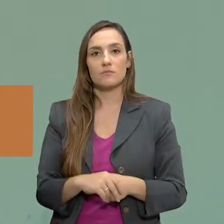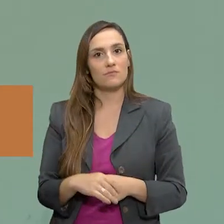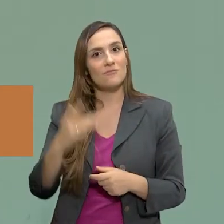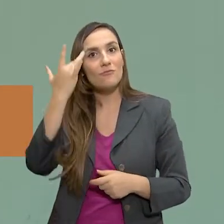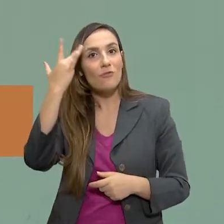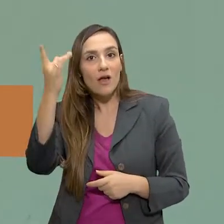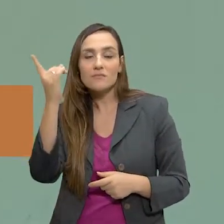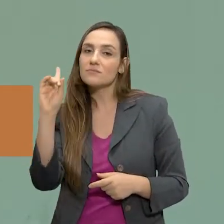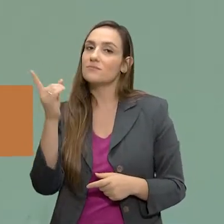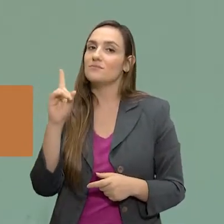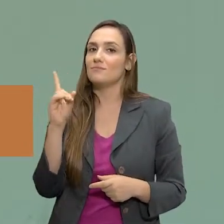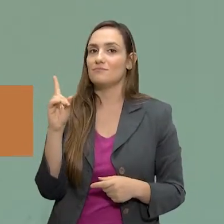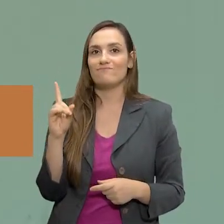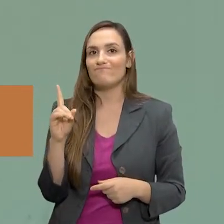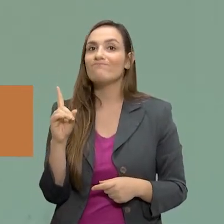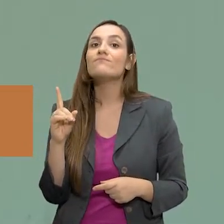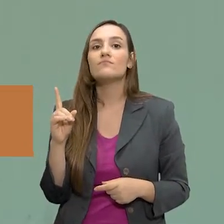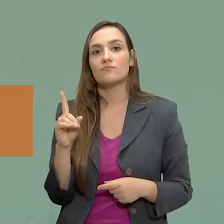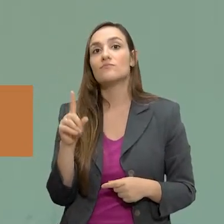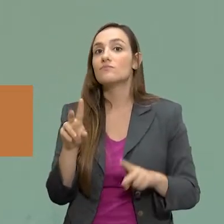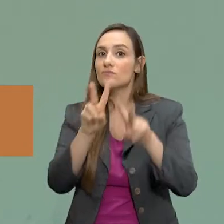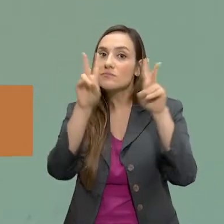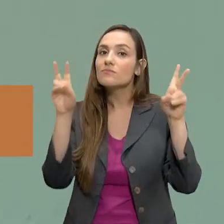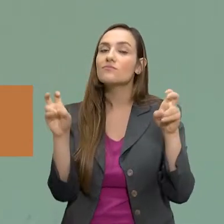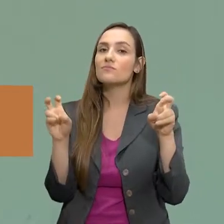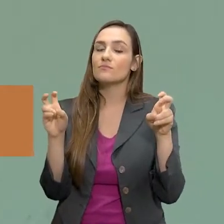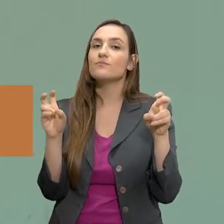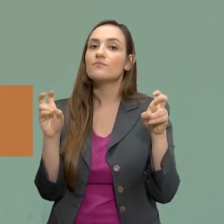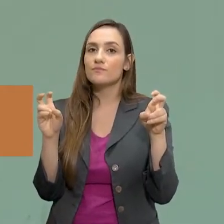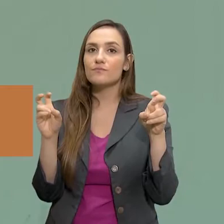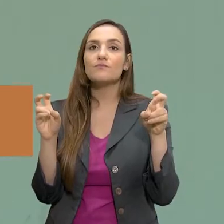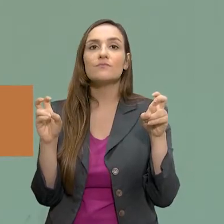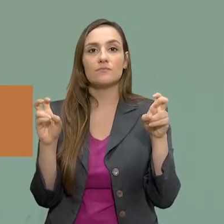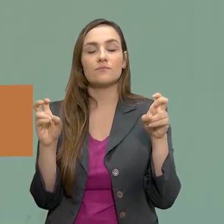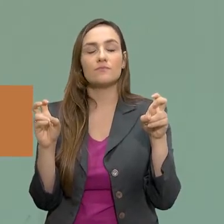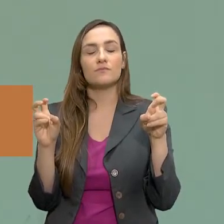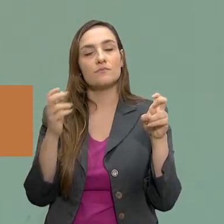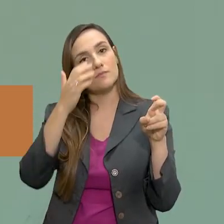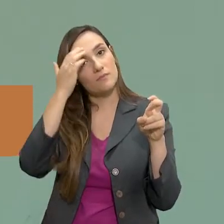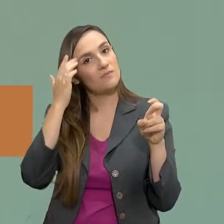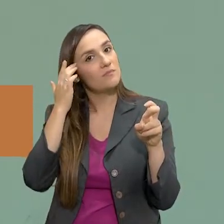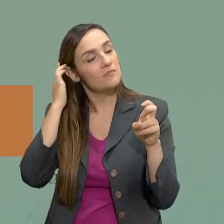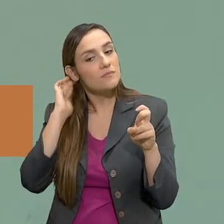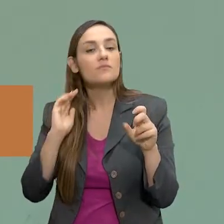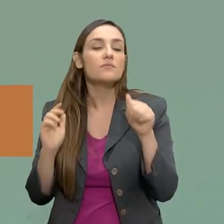Dani, né? Porque é tudo sobre isso que a gente falou. É uma temática que ainda